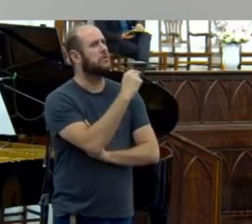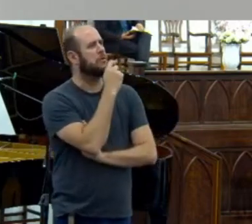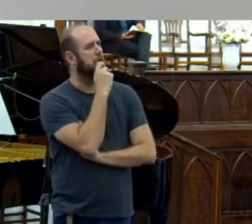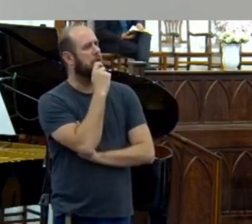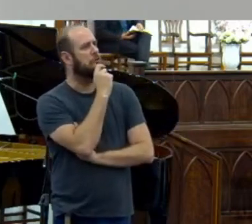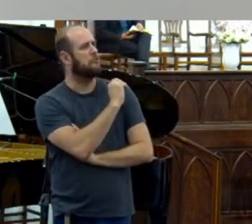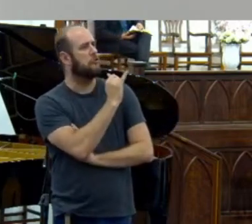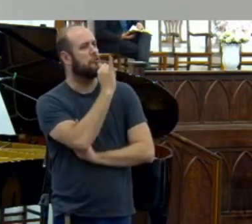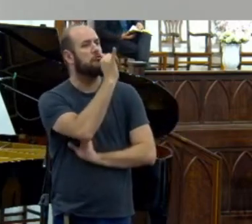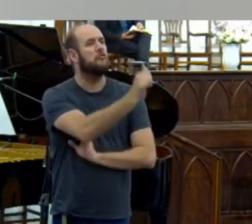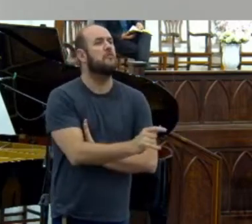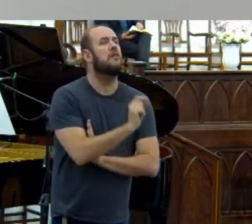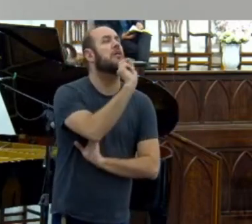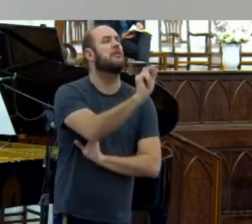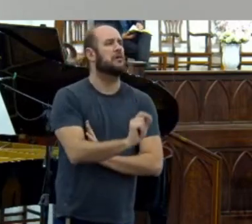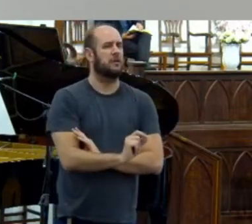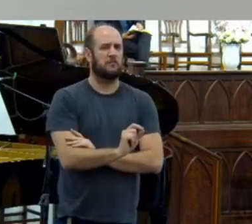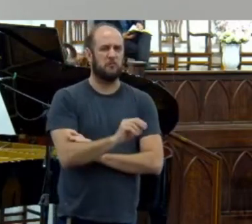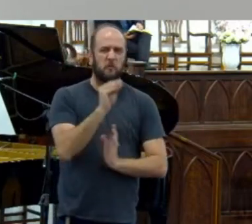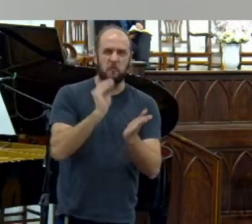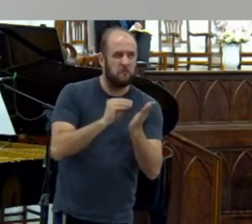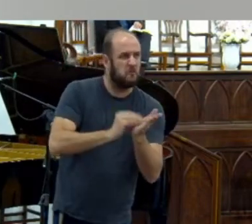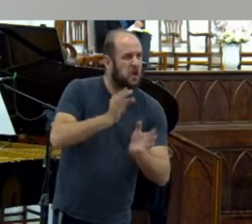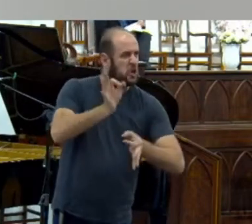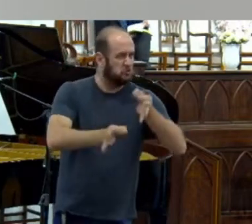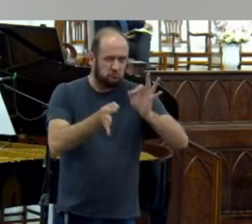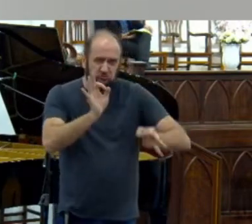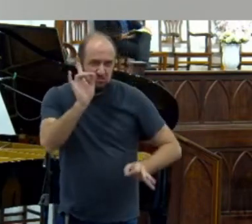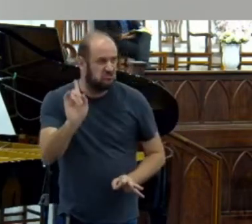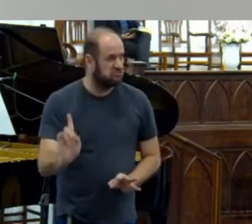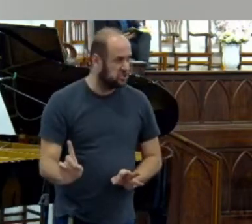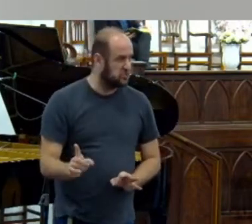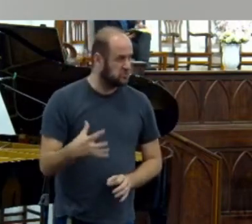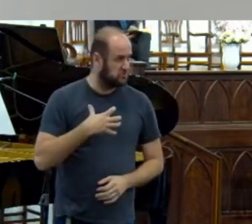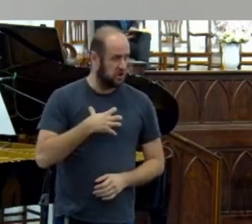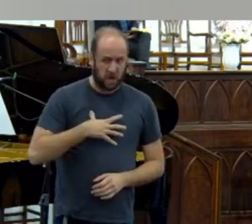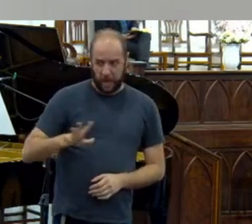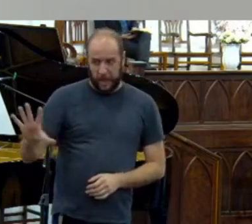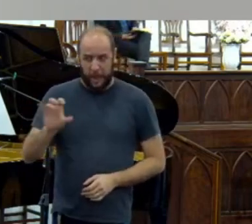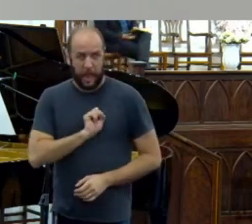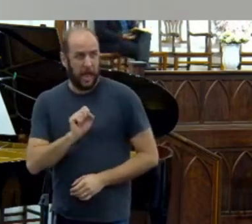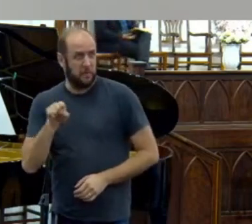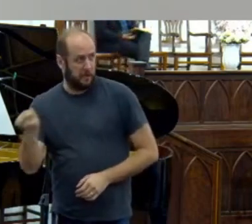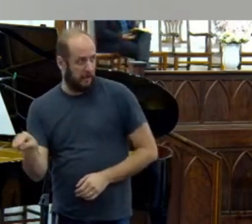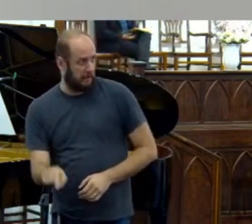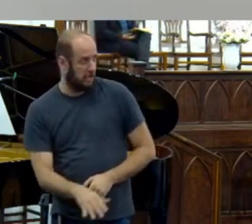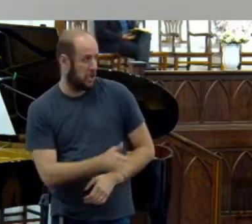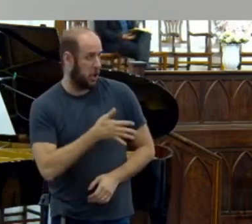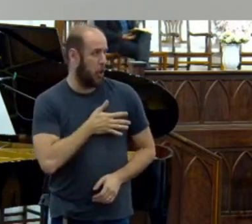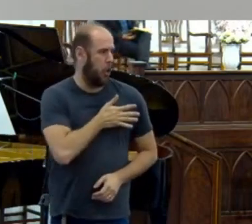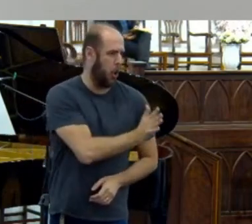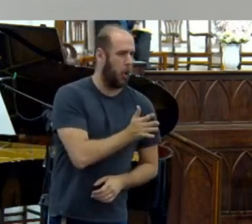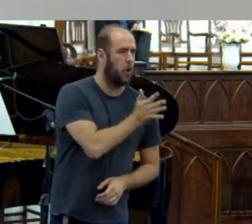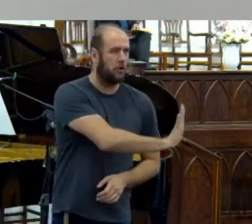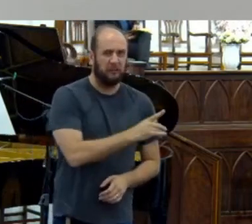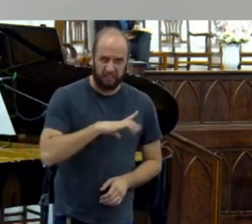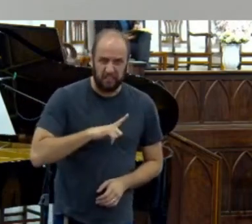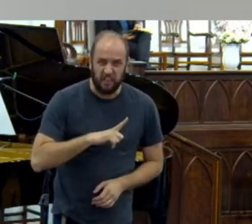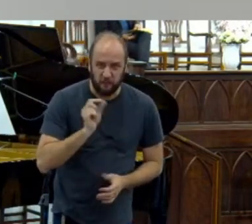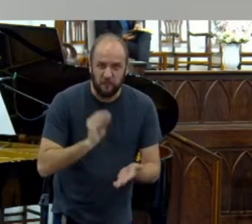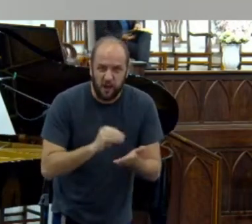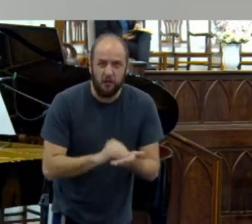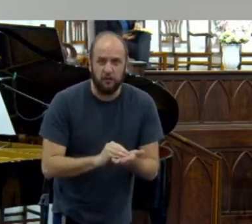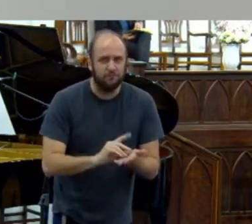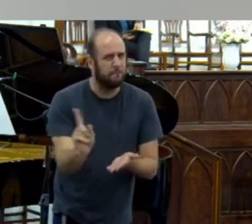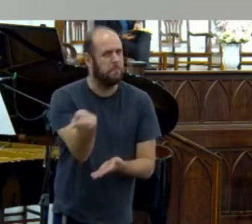que diremos, pois? Há injustiça da parte de Deus pelo fato dele amar um e odiar outro? Não, de